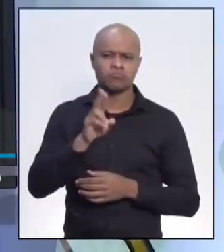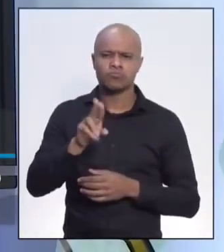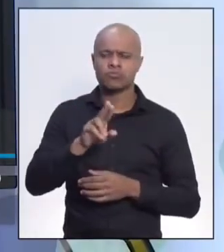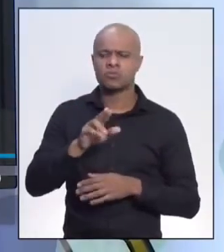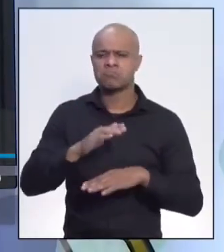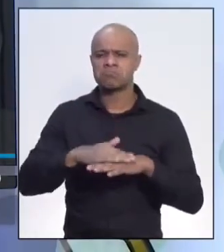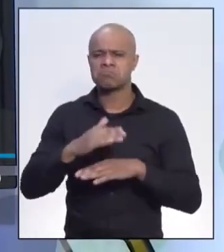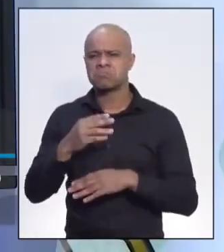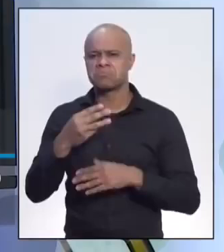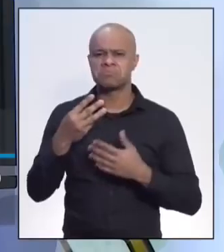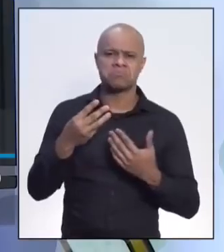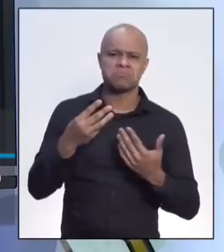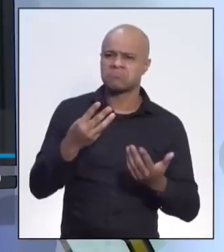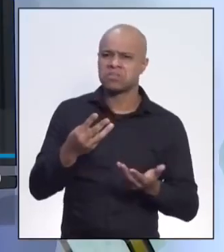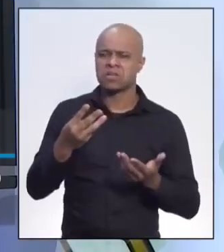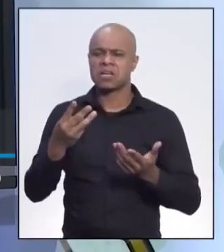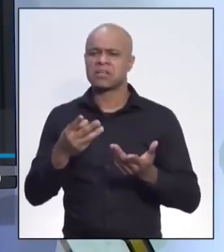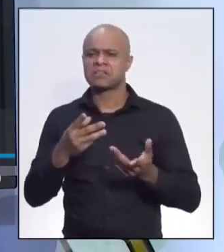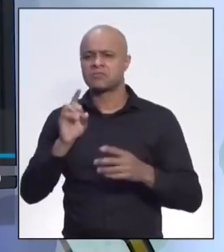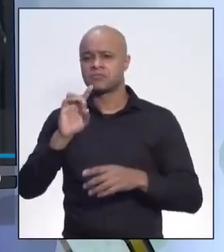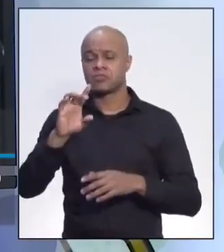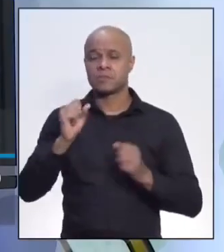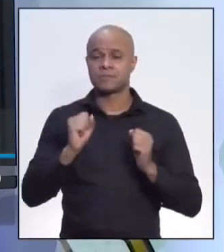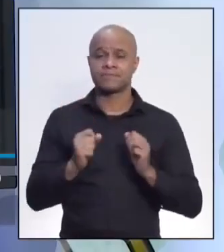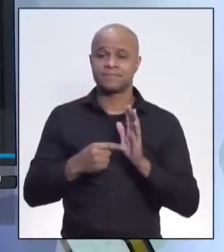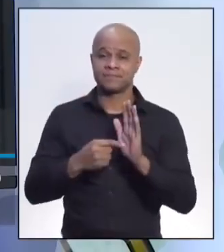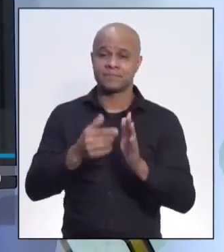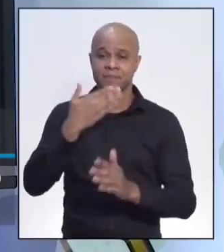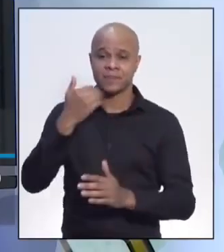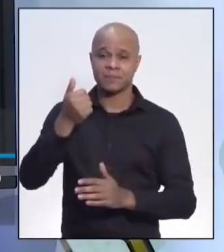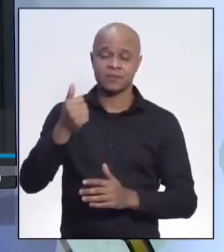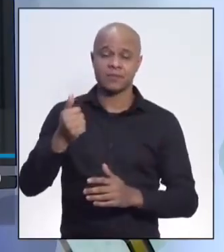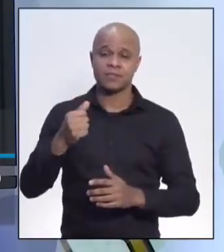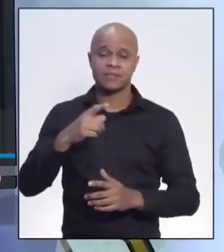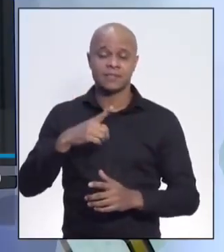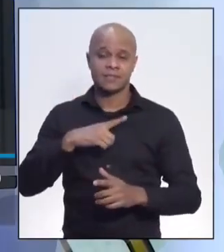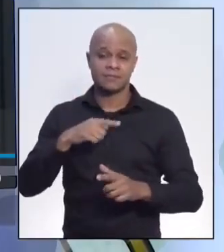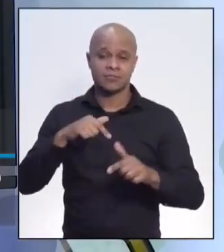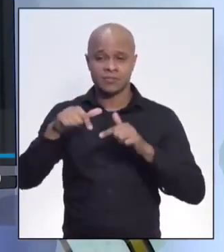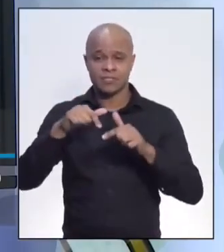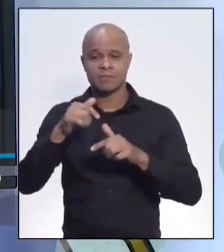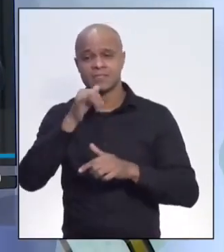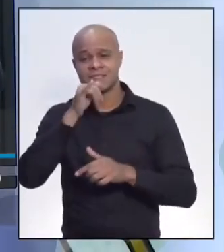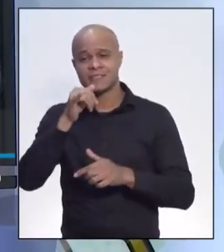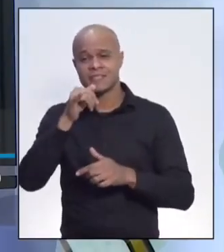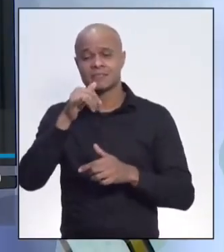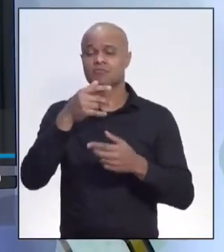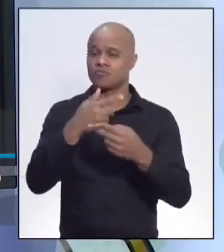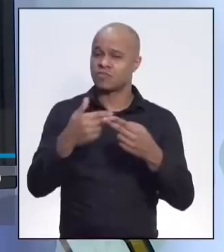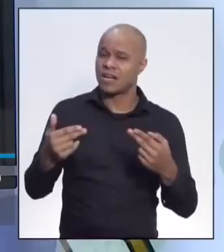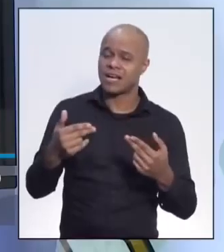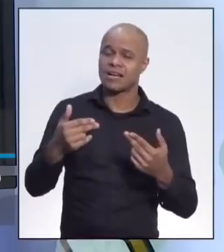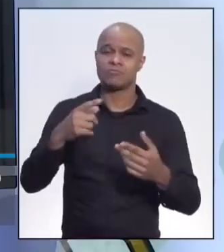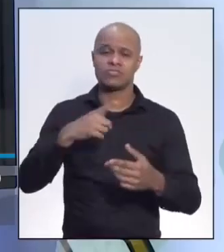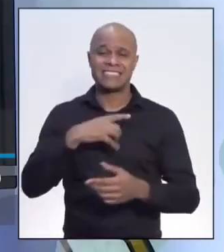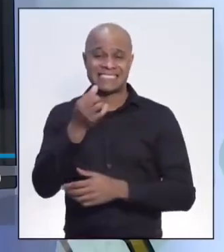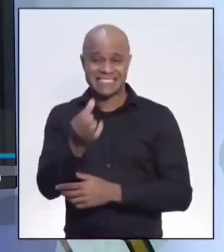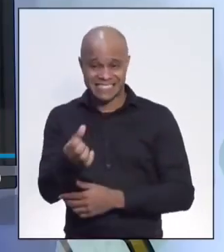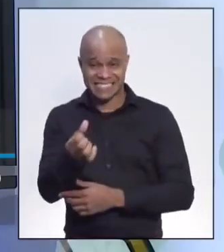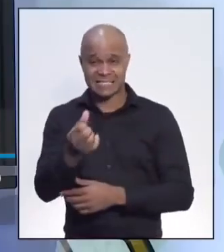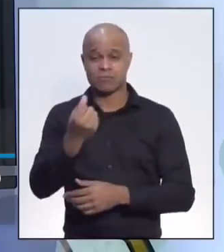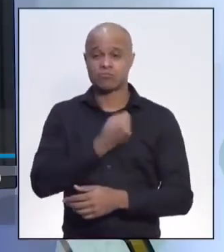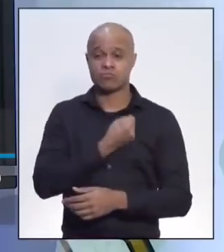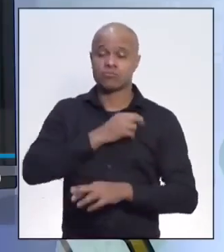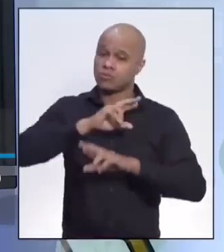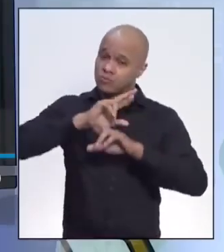poder representar, e lembra que ontem eu trouxe vários, teve exercício, que tinham 6 pares ordenados